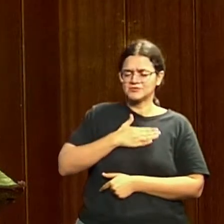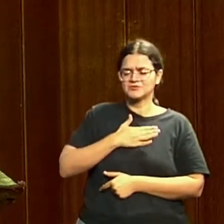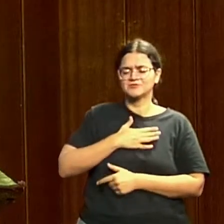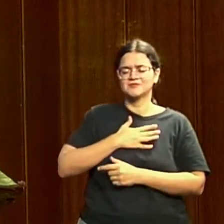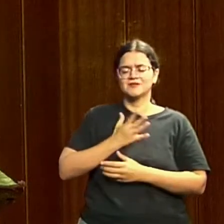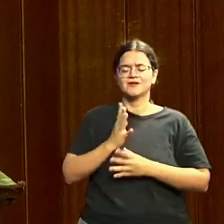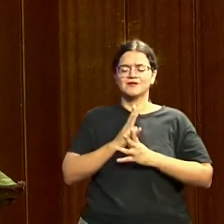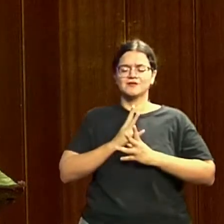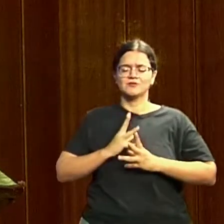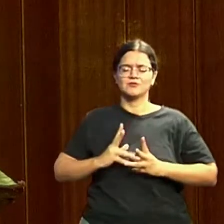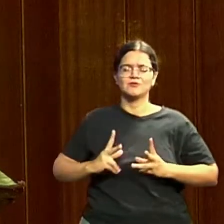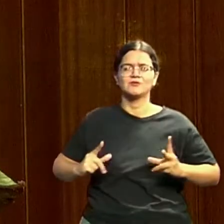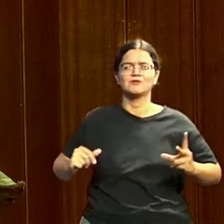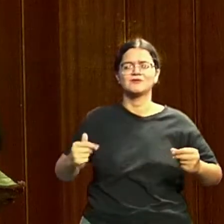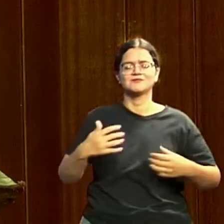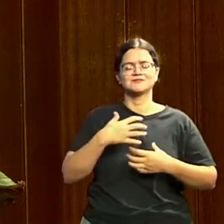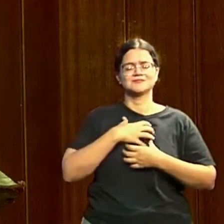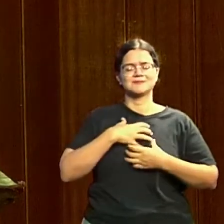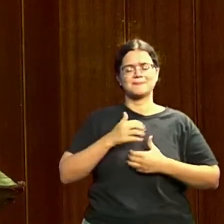me reencaminhou.